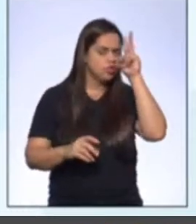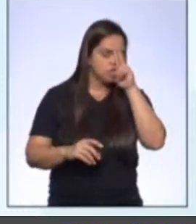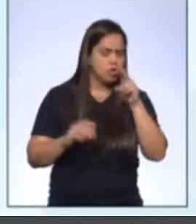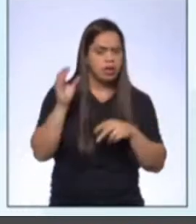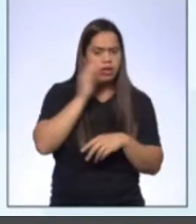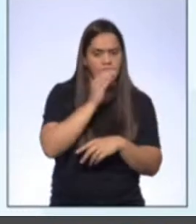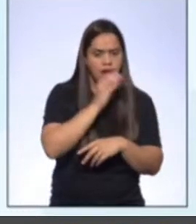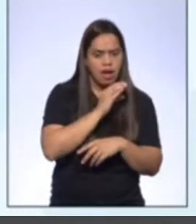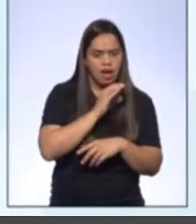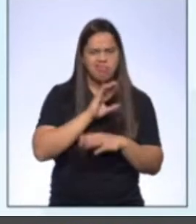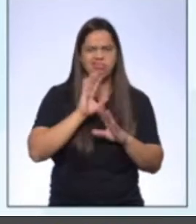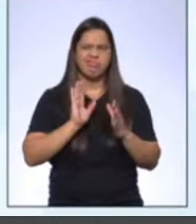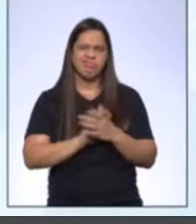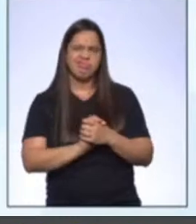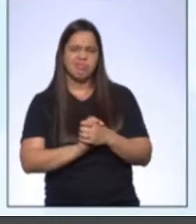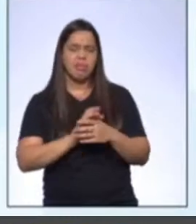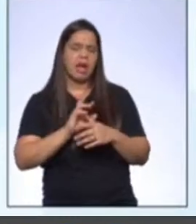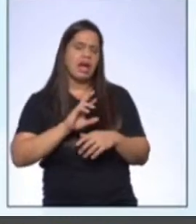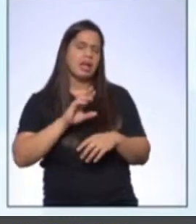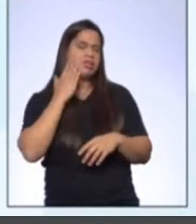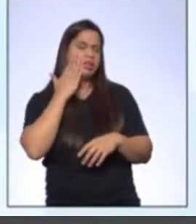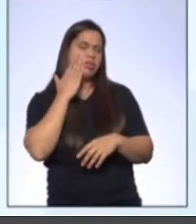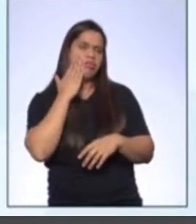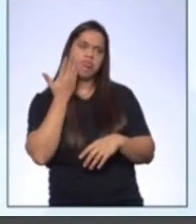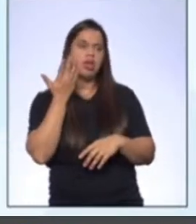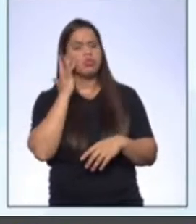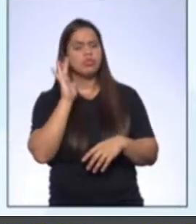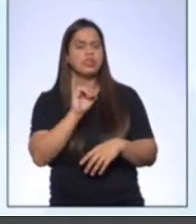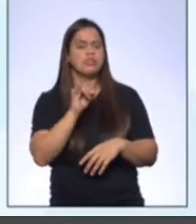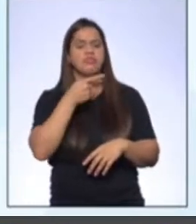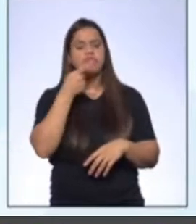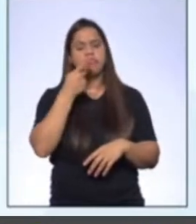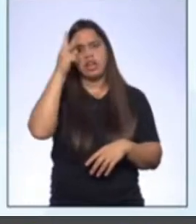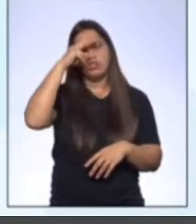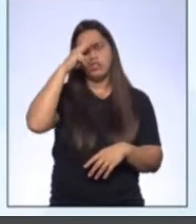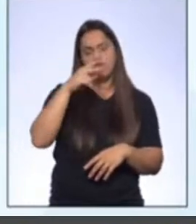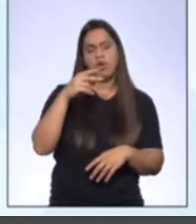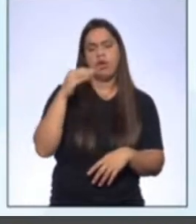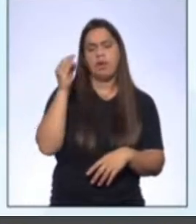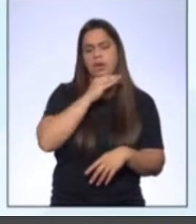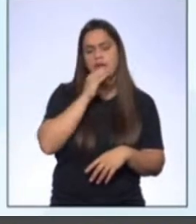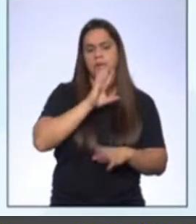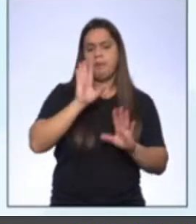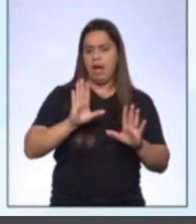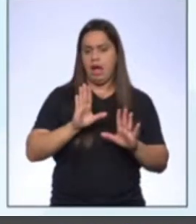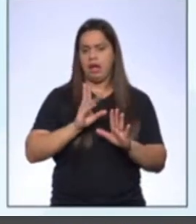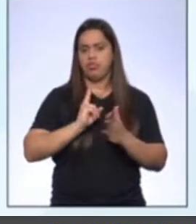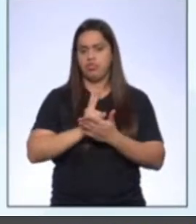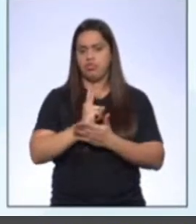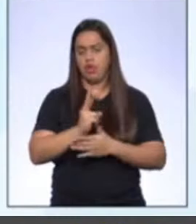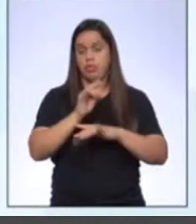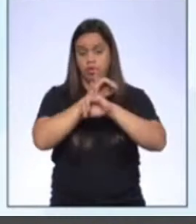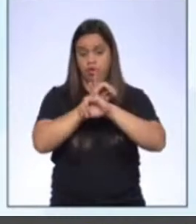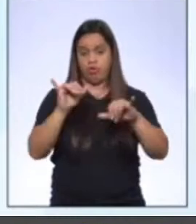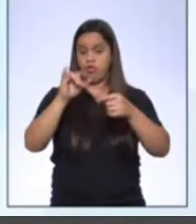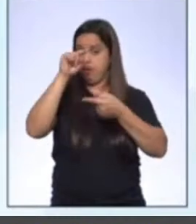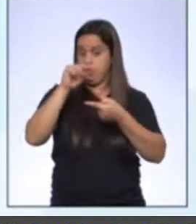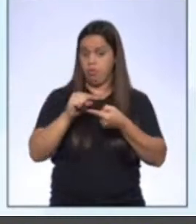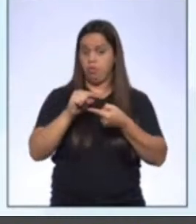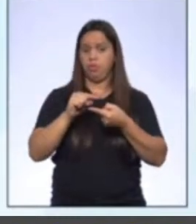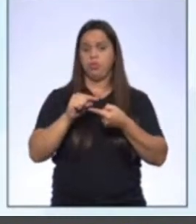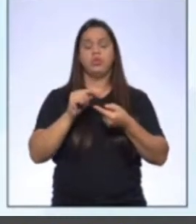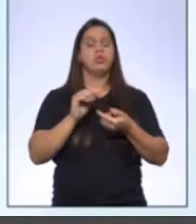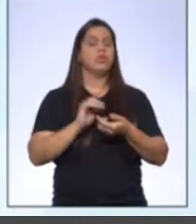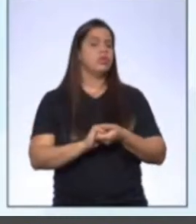eu não sei se o termo certo fala, seria dizer uma história breve, mas... Geralmente, notícias são breves, né? São curtas. É,